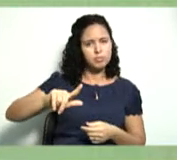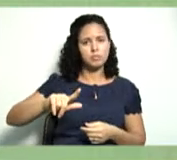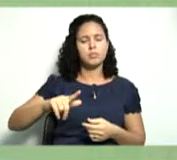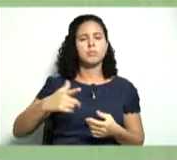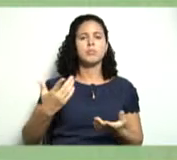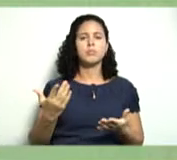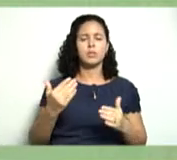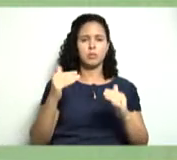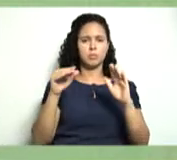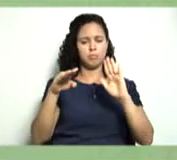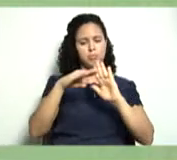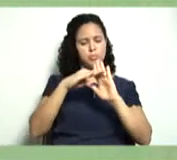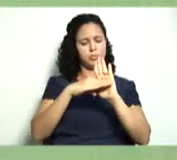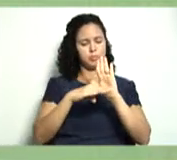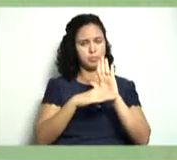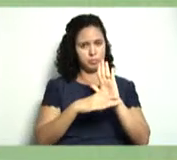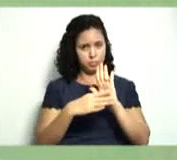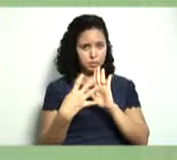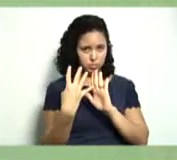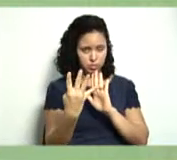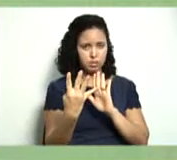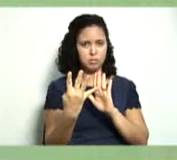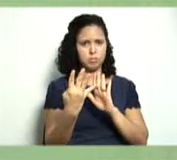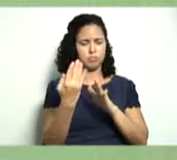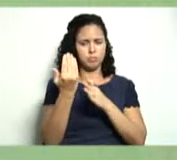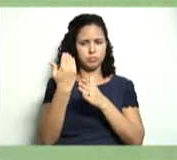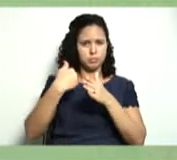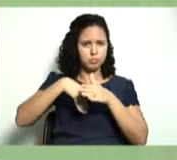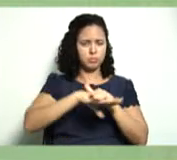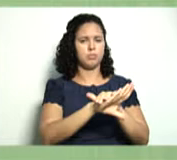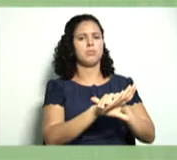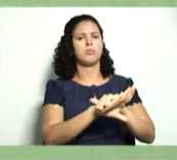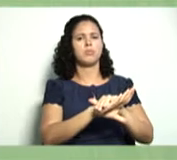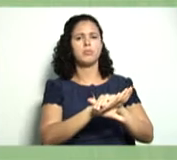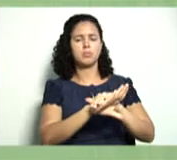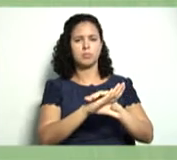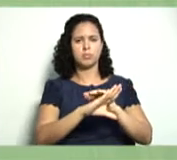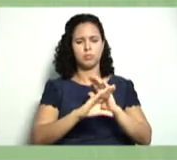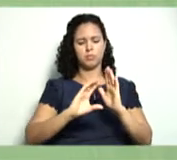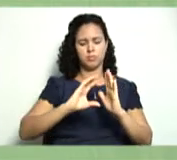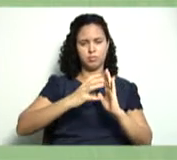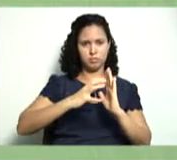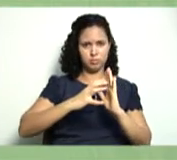a integridade dos dados que trafegam pela rede